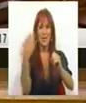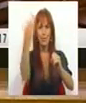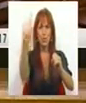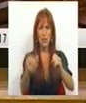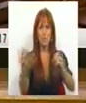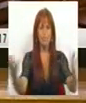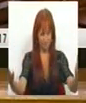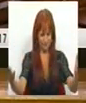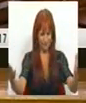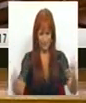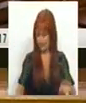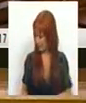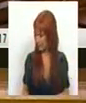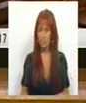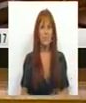0,7%.